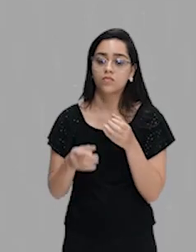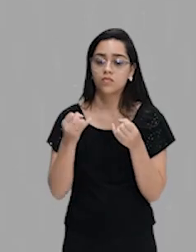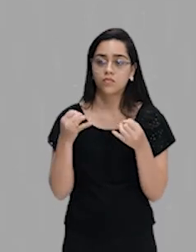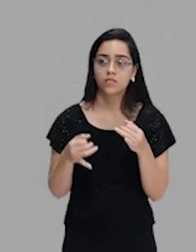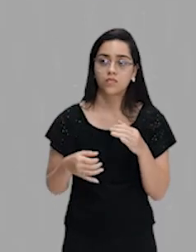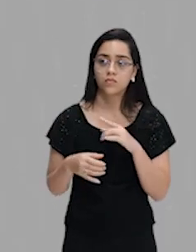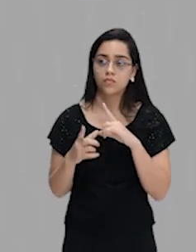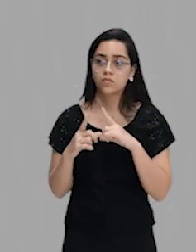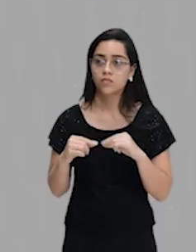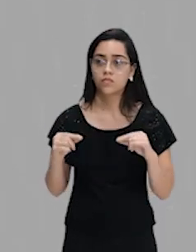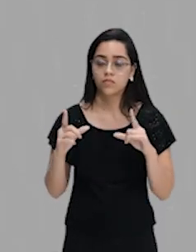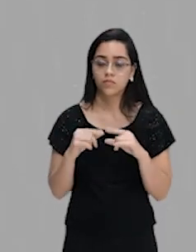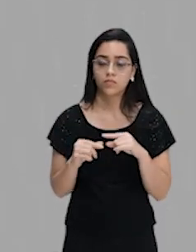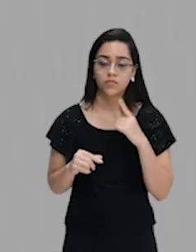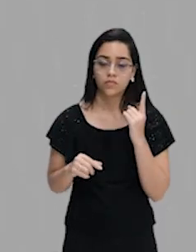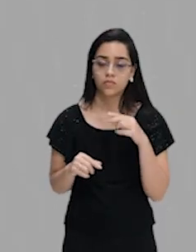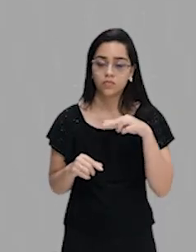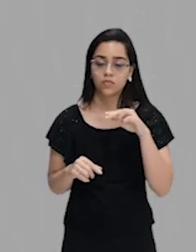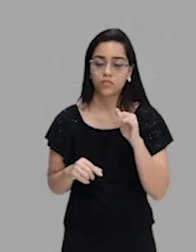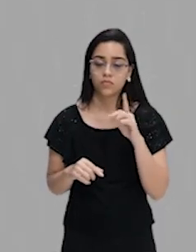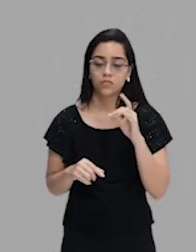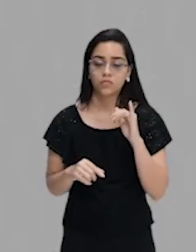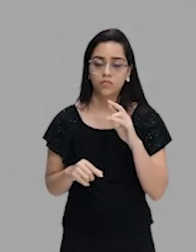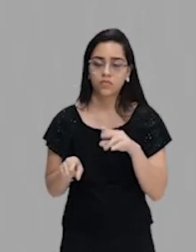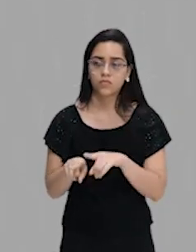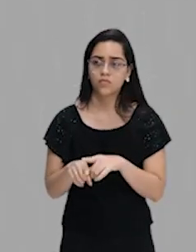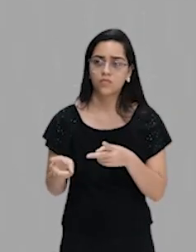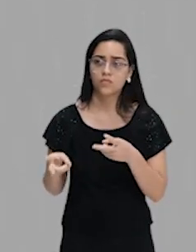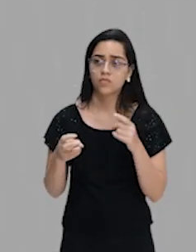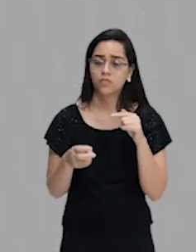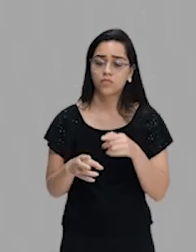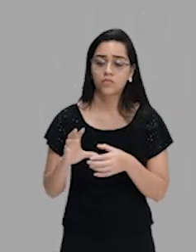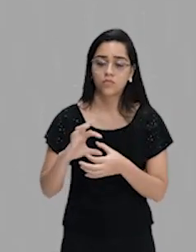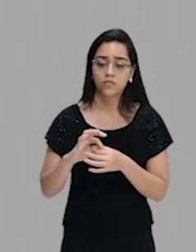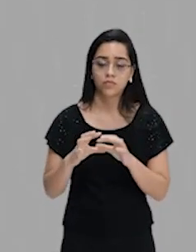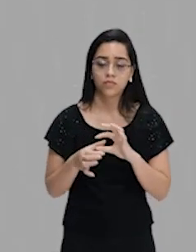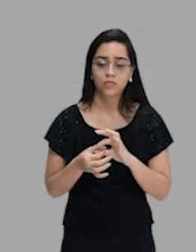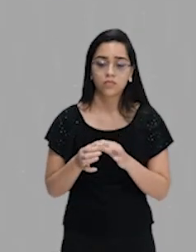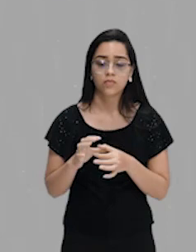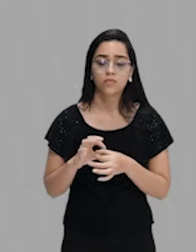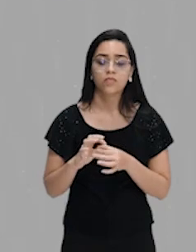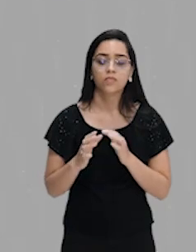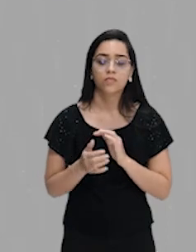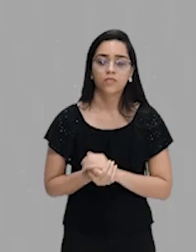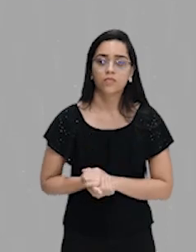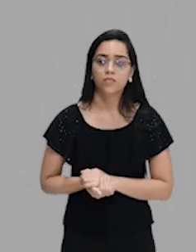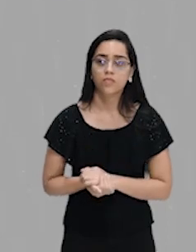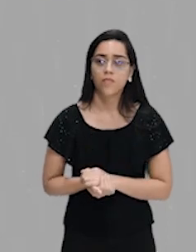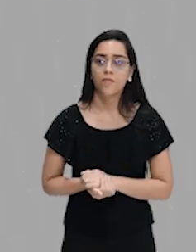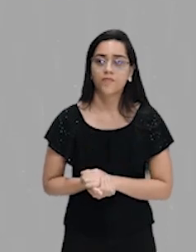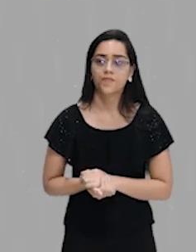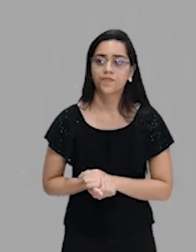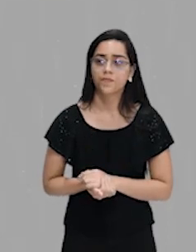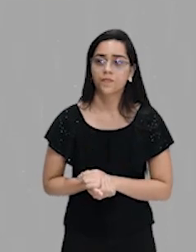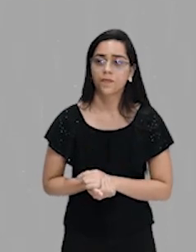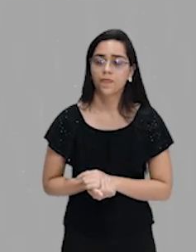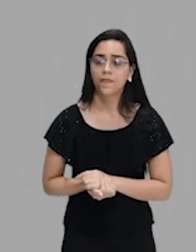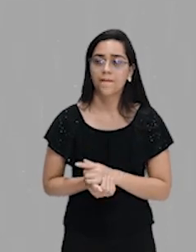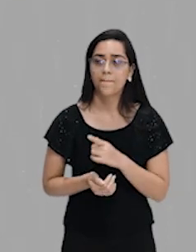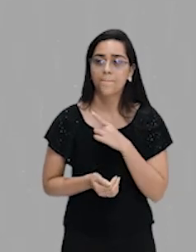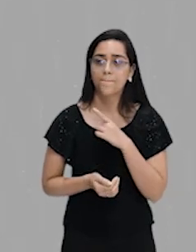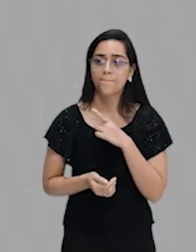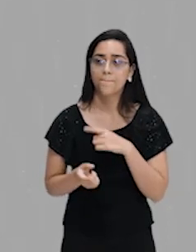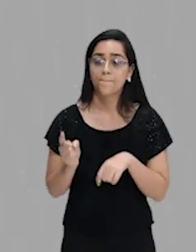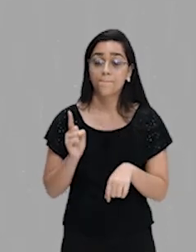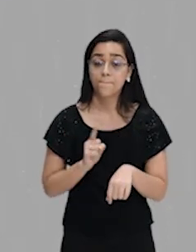como se o Japão fosse o nosso nadir. Inclusive, nós observamos agora nas Olimpíadas, não é, a questão